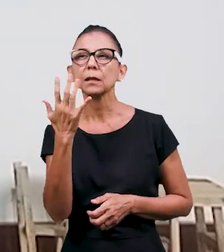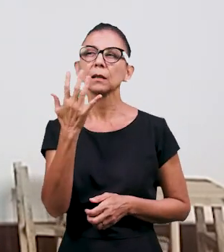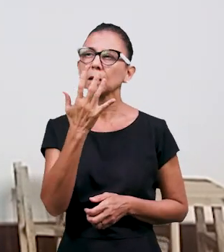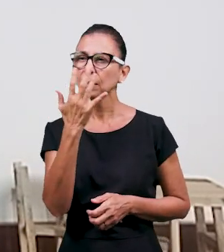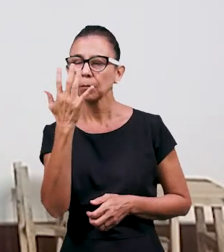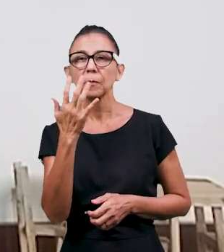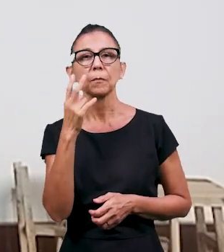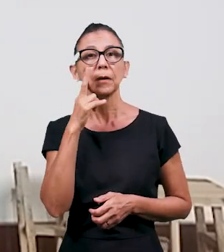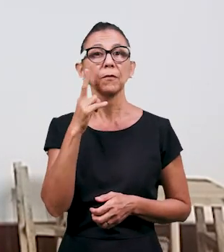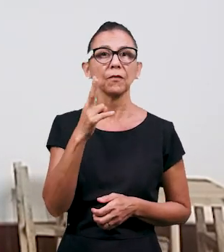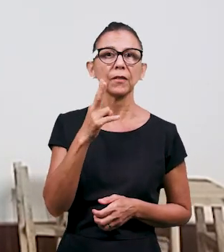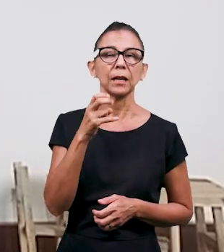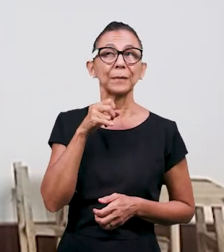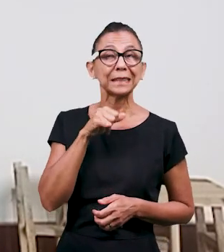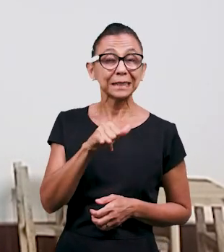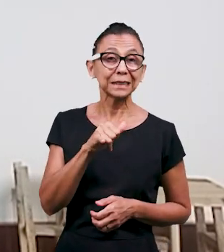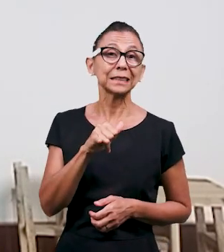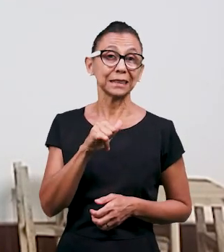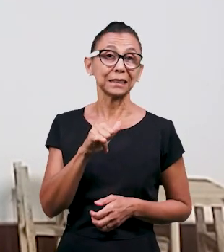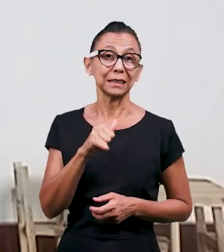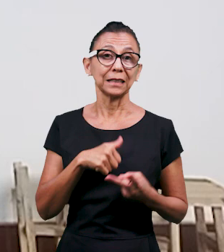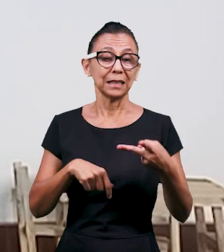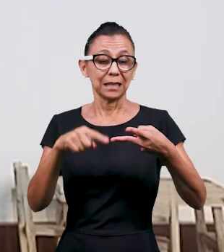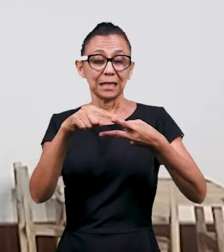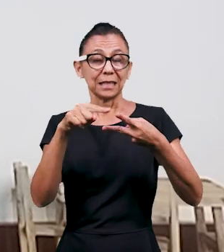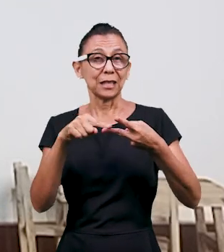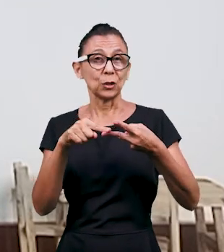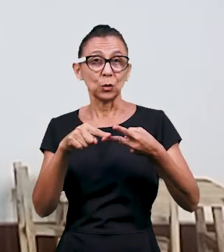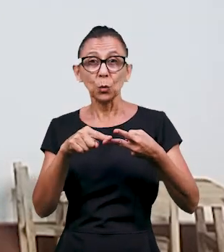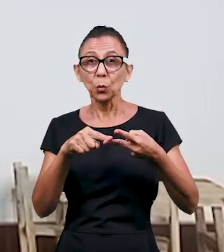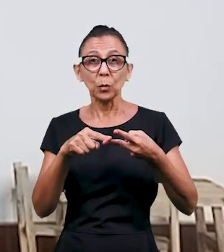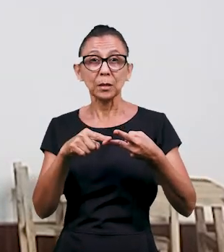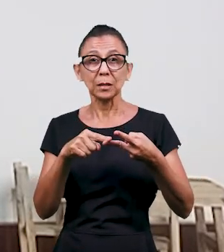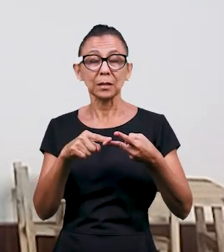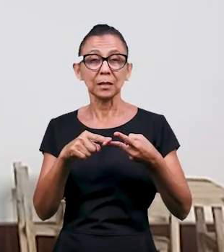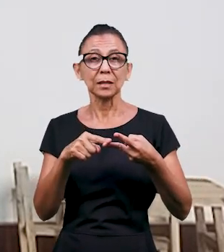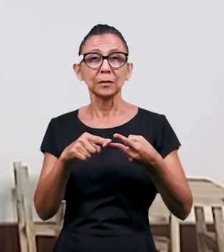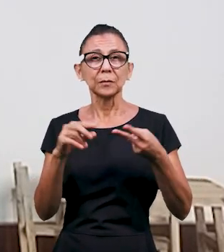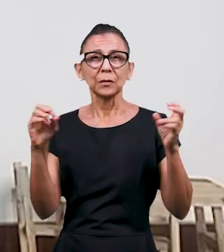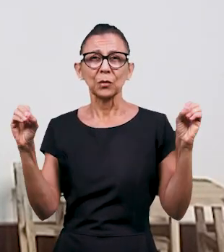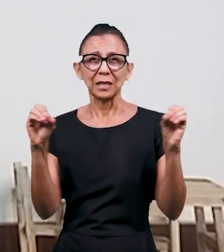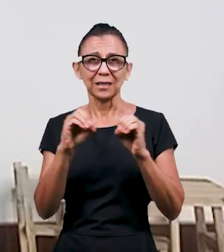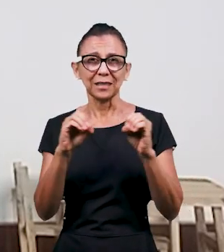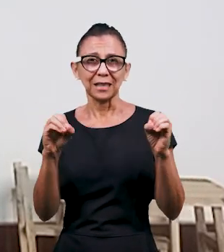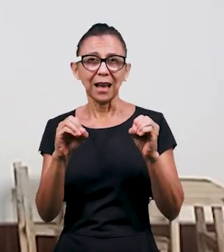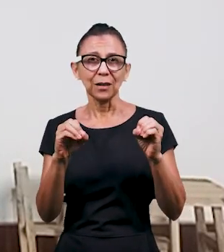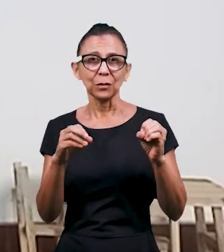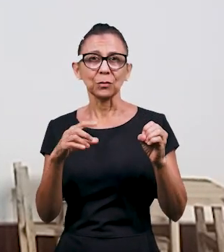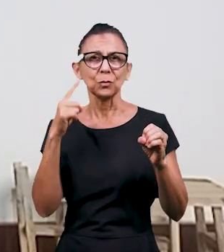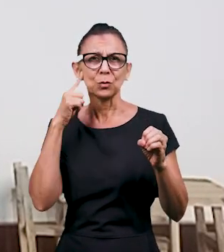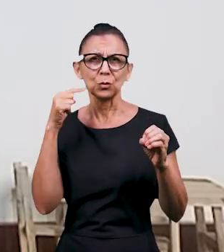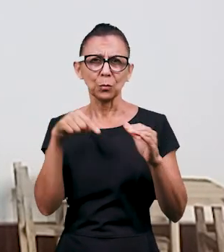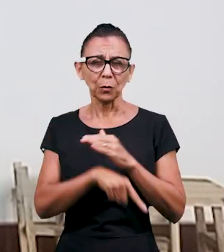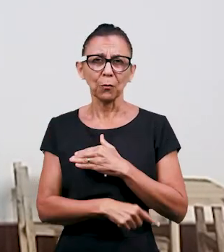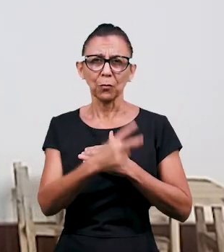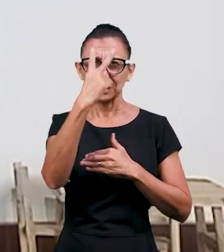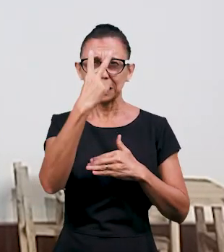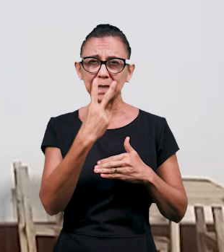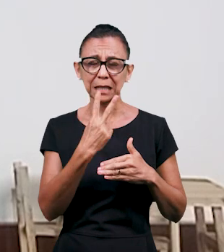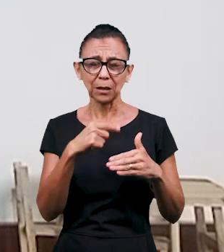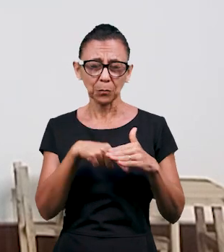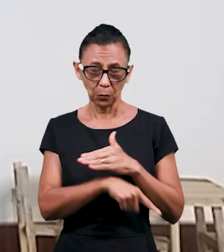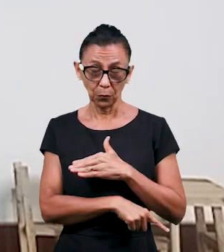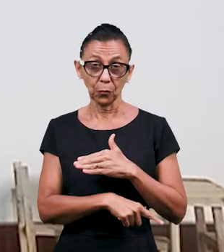Então, ele tem essas possibilidades. Mas se ele tiver a isenção total desses dois sentidos, é necessário que tenha